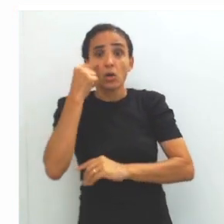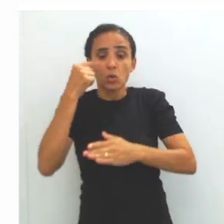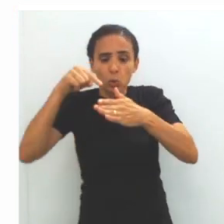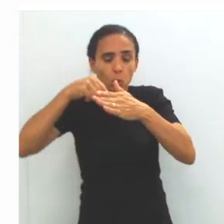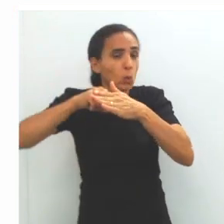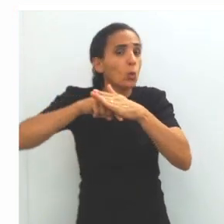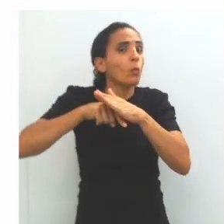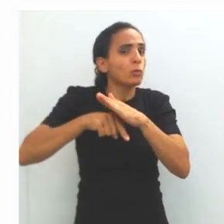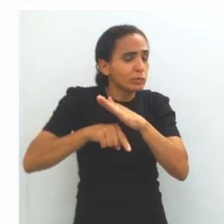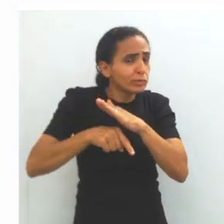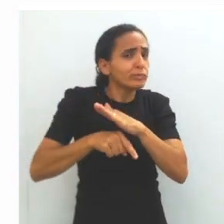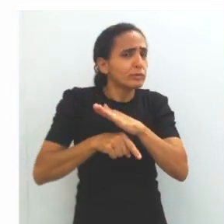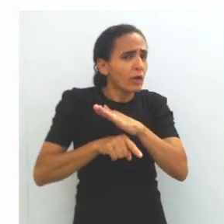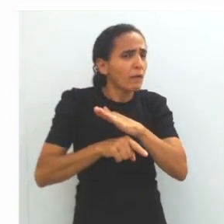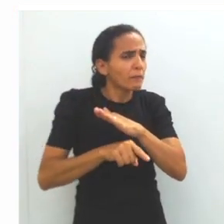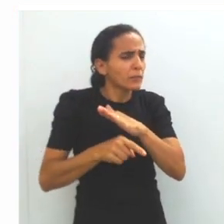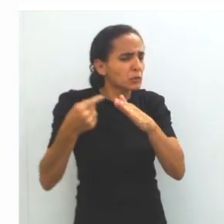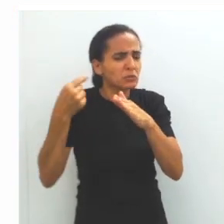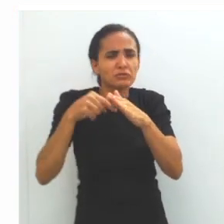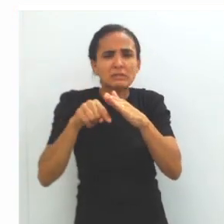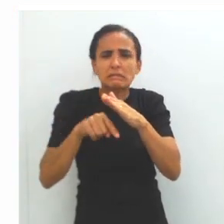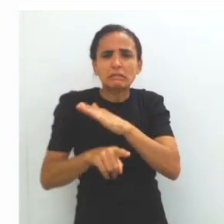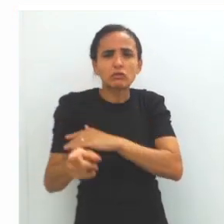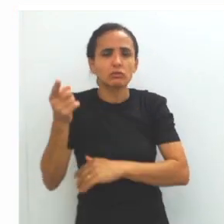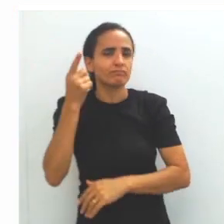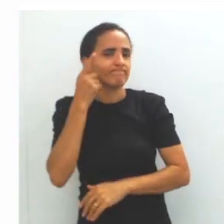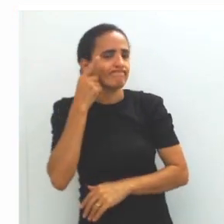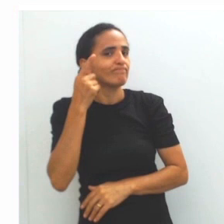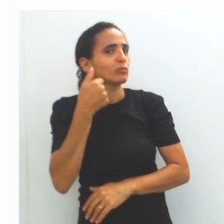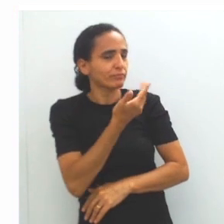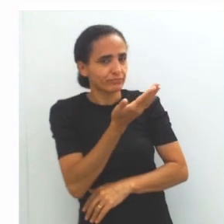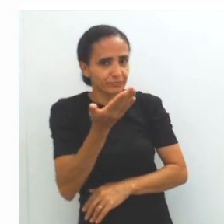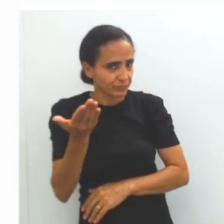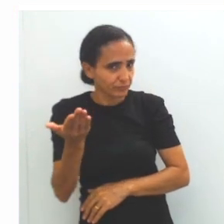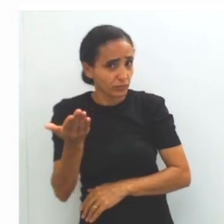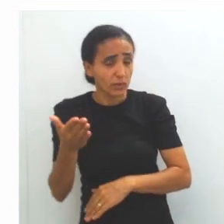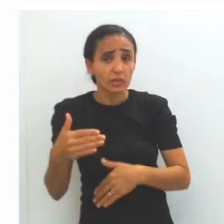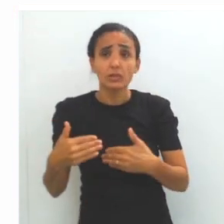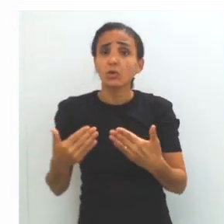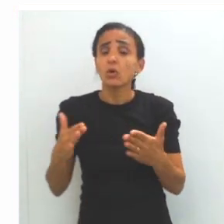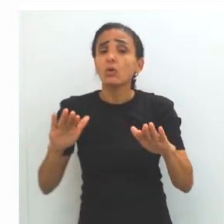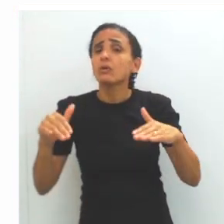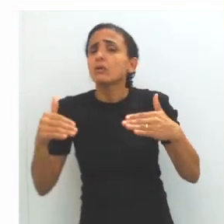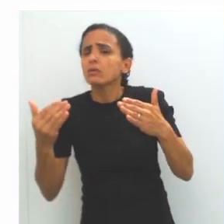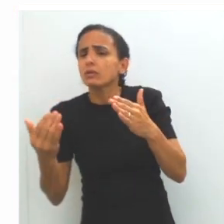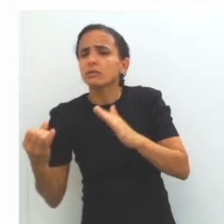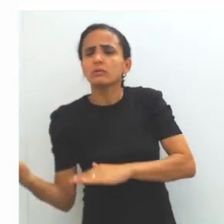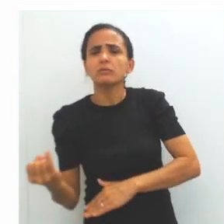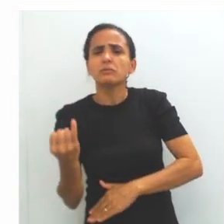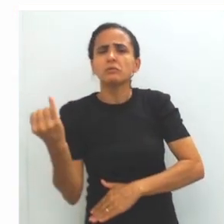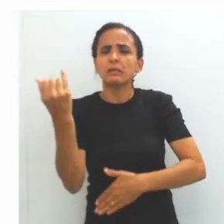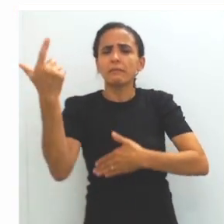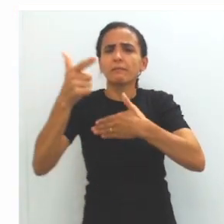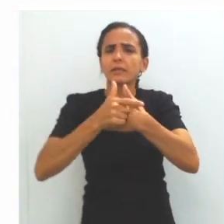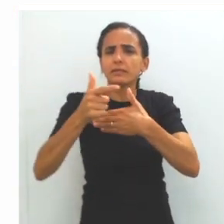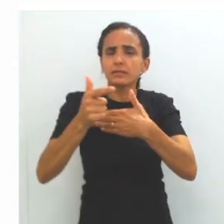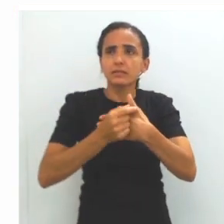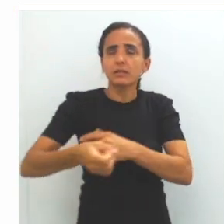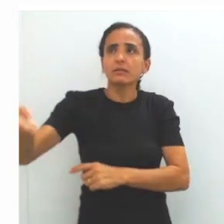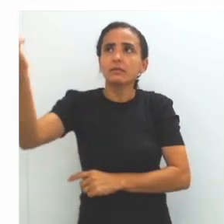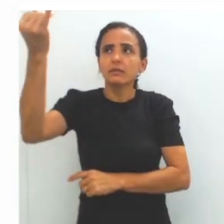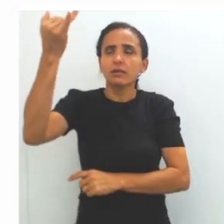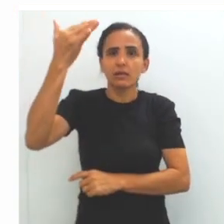o fundão do olho, até o finalzinho do olho do globo. Qual é a função do cristalino? Que